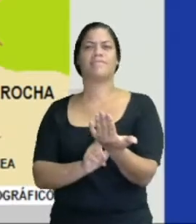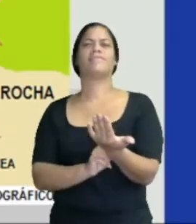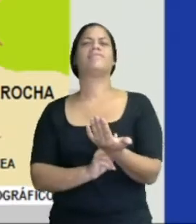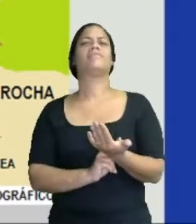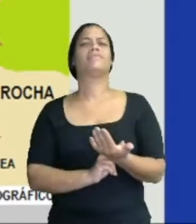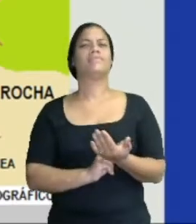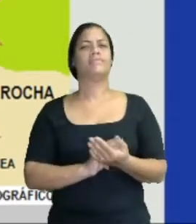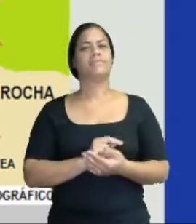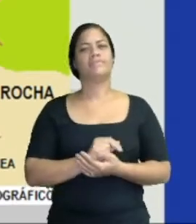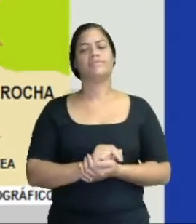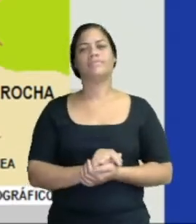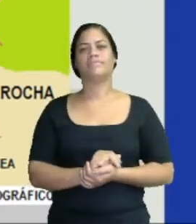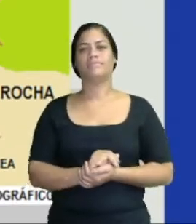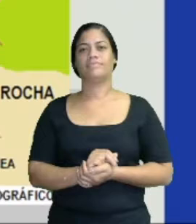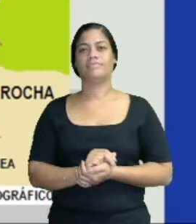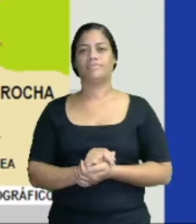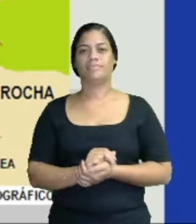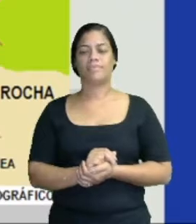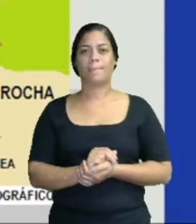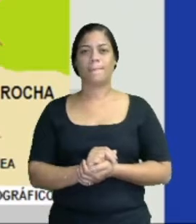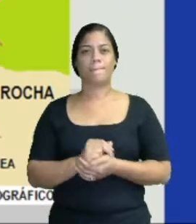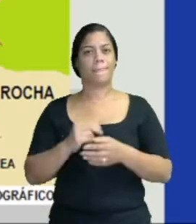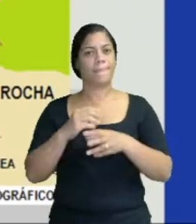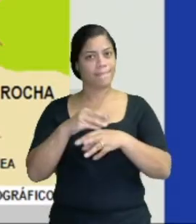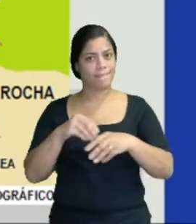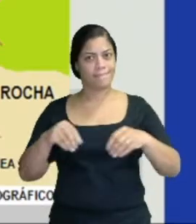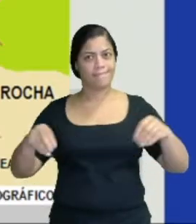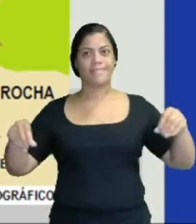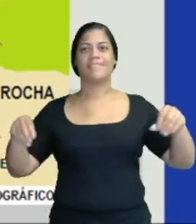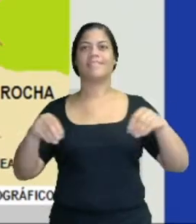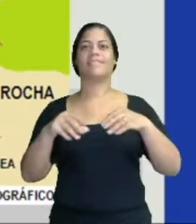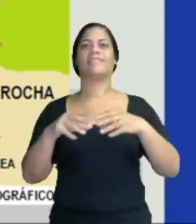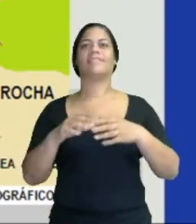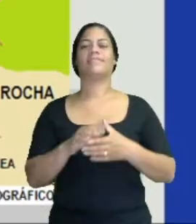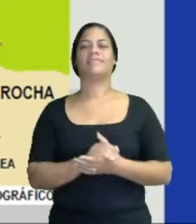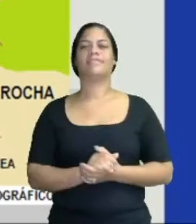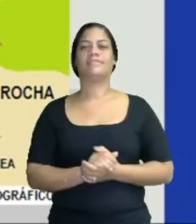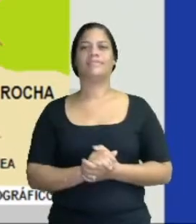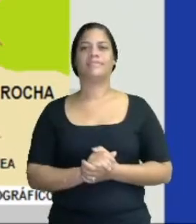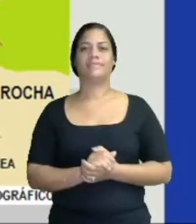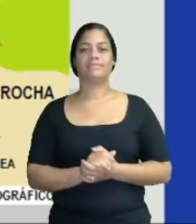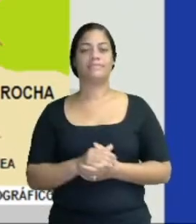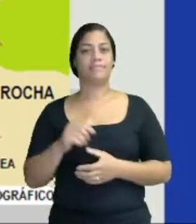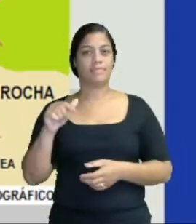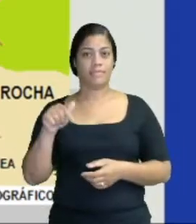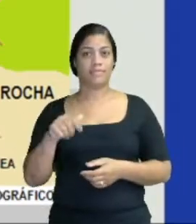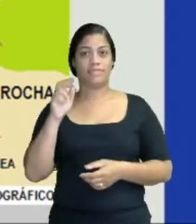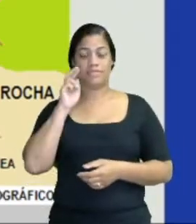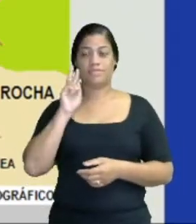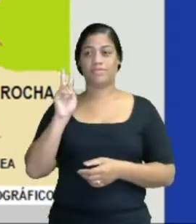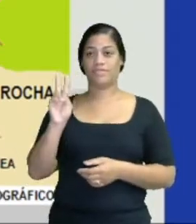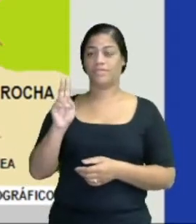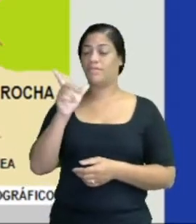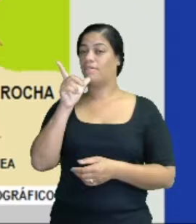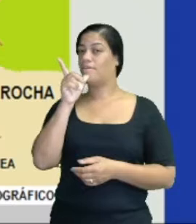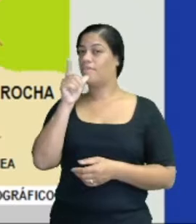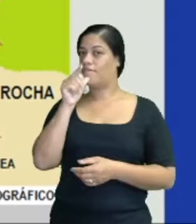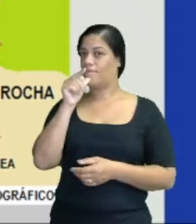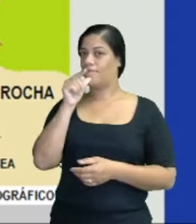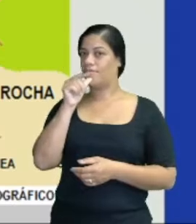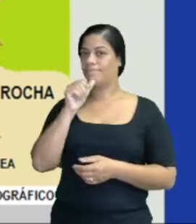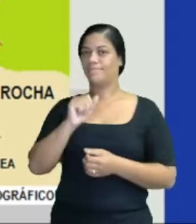água vai estar em diversas formas diferentes na superfície terrestre. Aqui a gente tem a